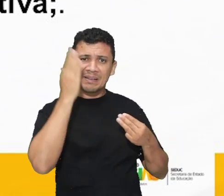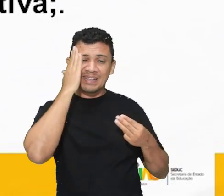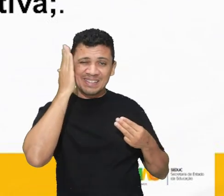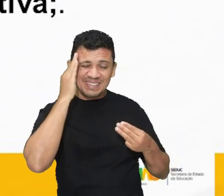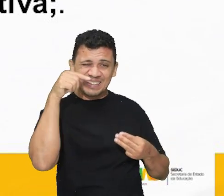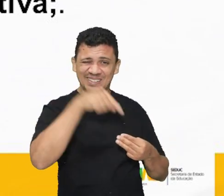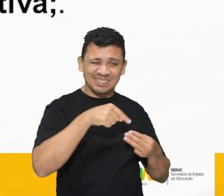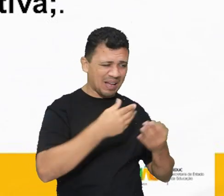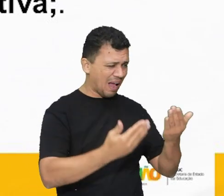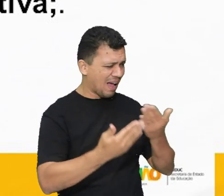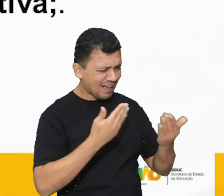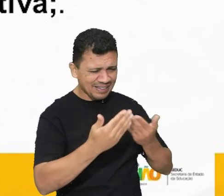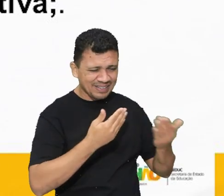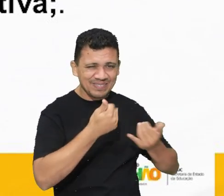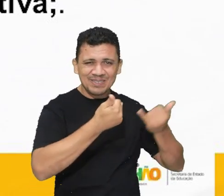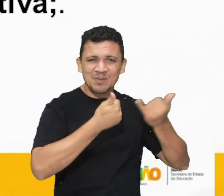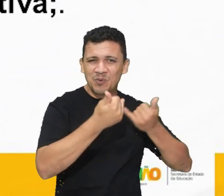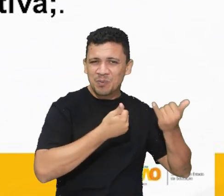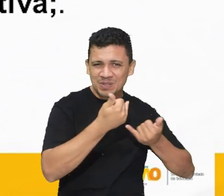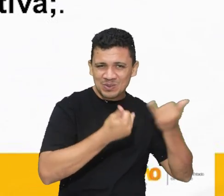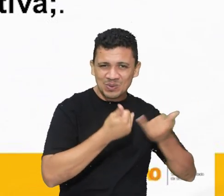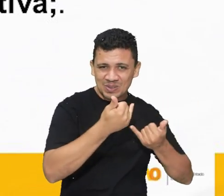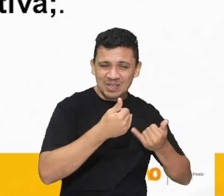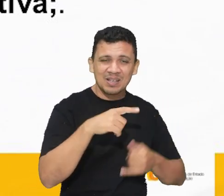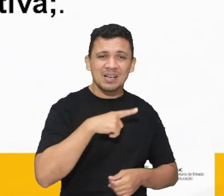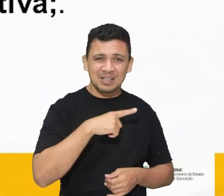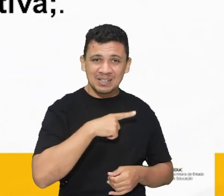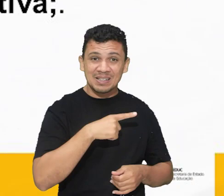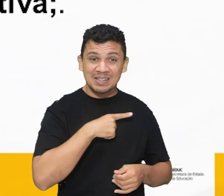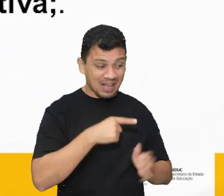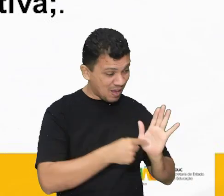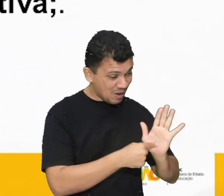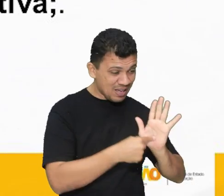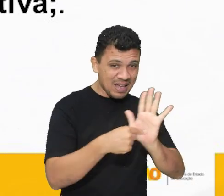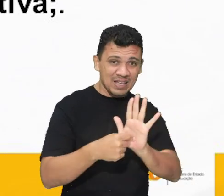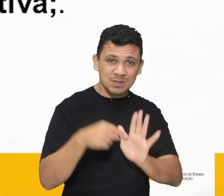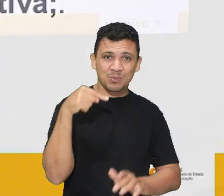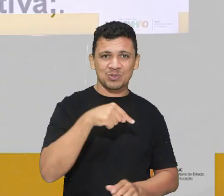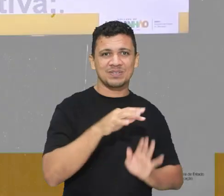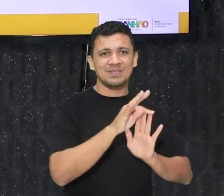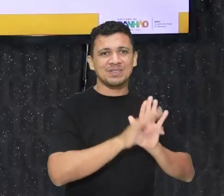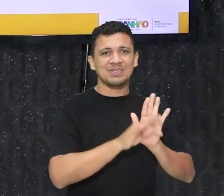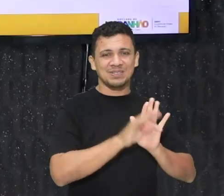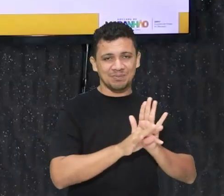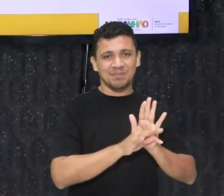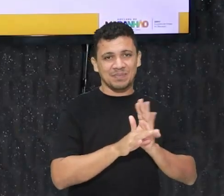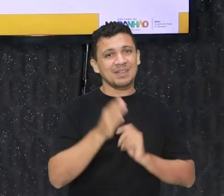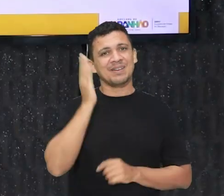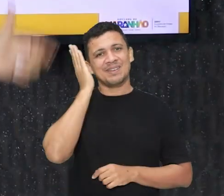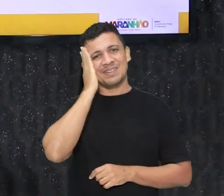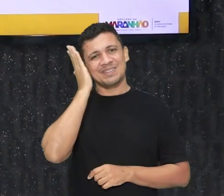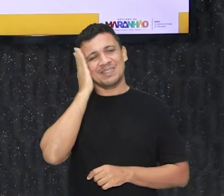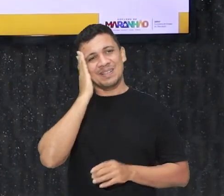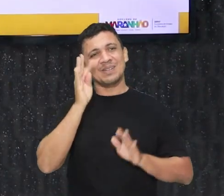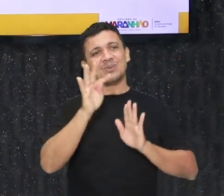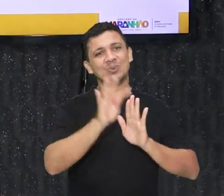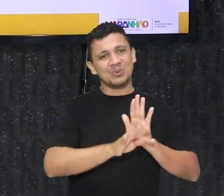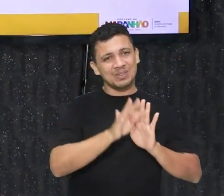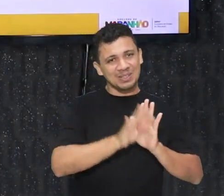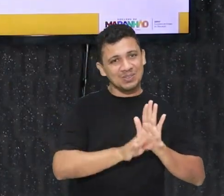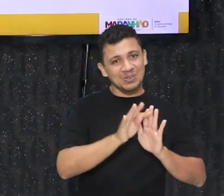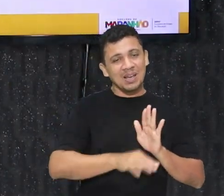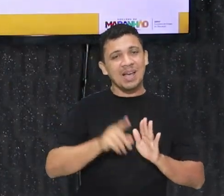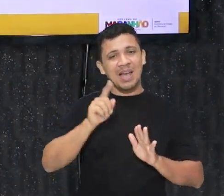seja, analisar as informações que estão expostas, explícitas ali naquele texto. Compreender um texto, então, é entender